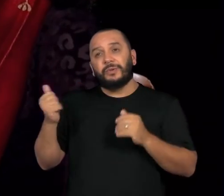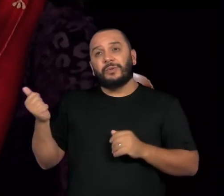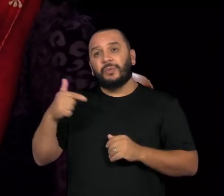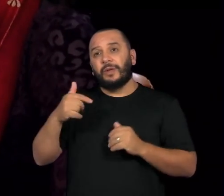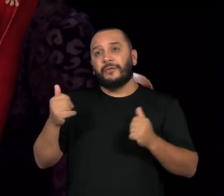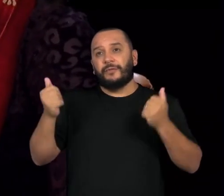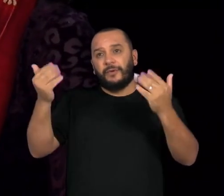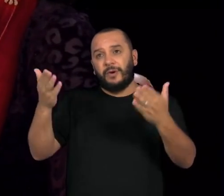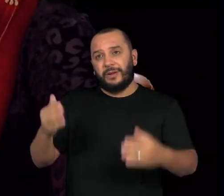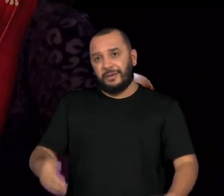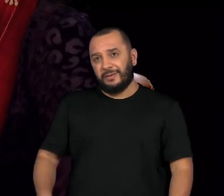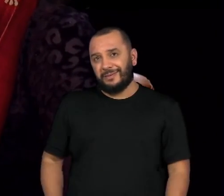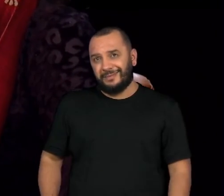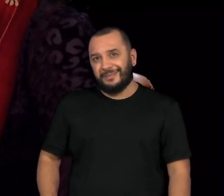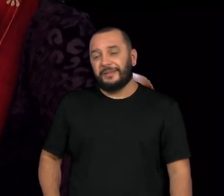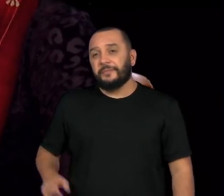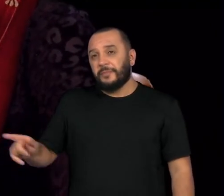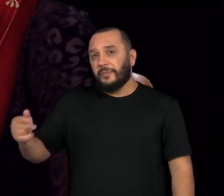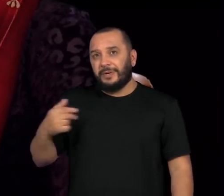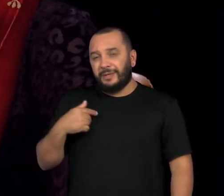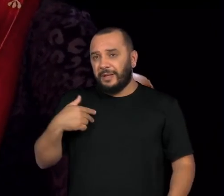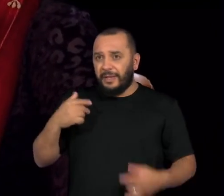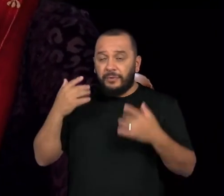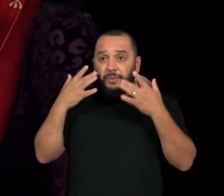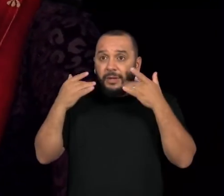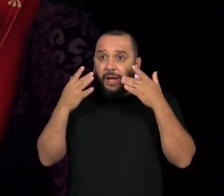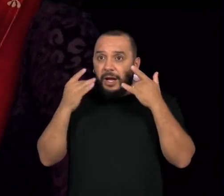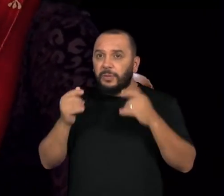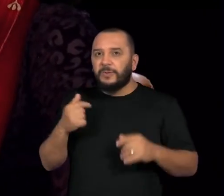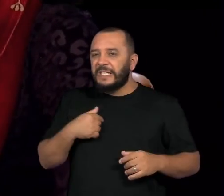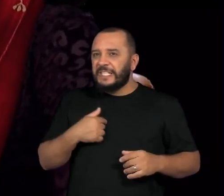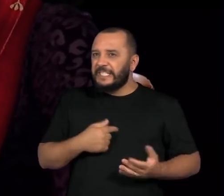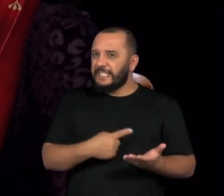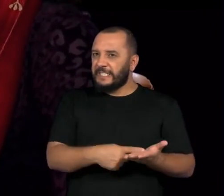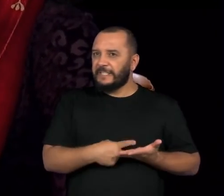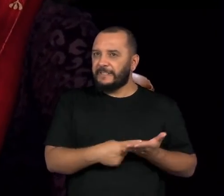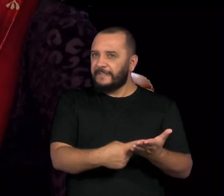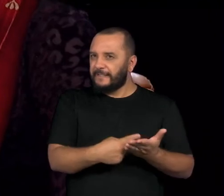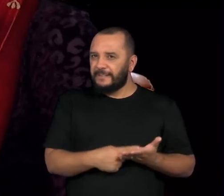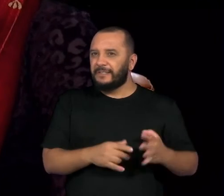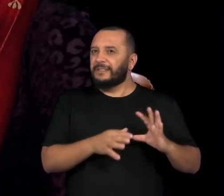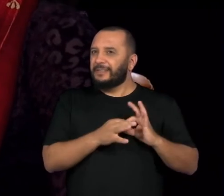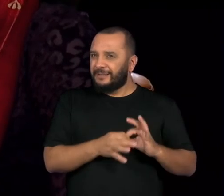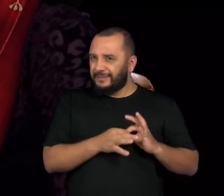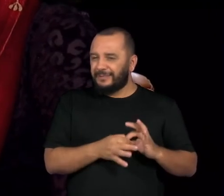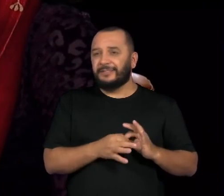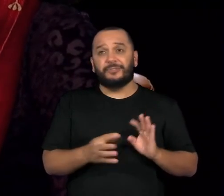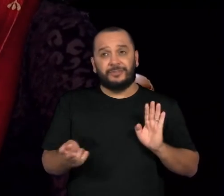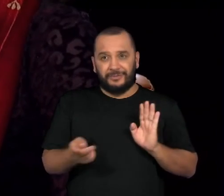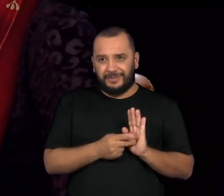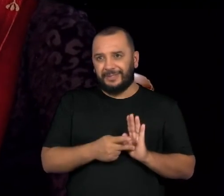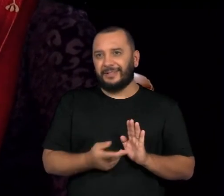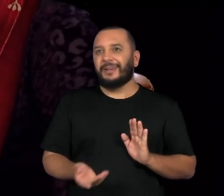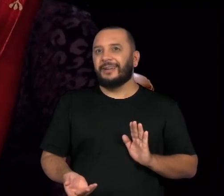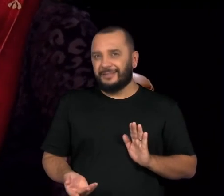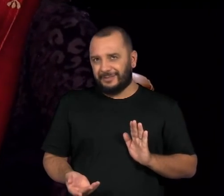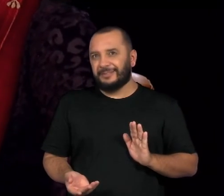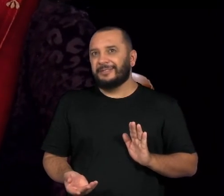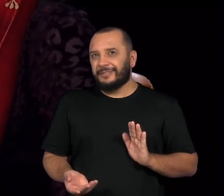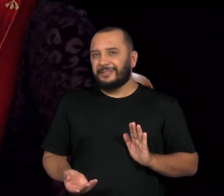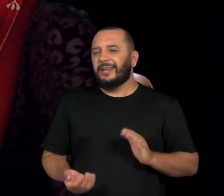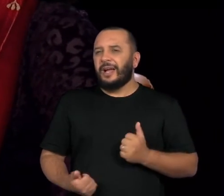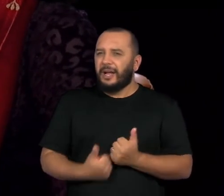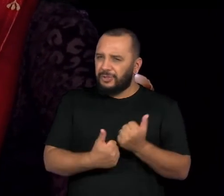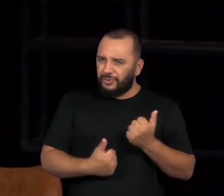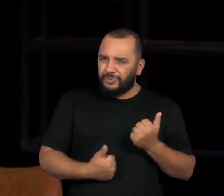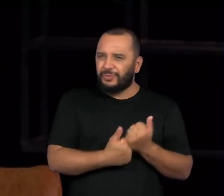Porque ele em cena, ele é aquele cara que ele está com você e você com ele, entendeu? De verdade, te dá